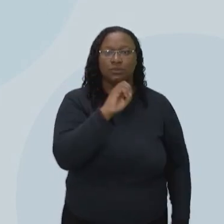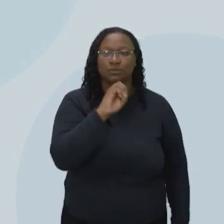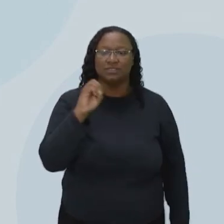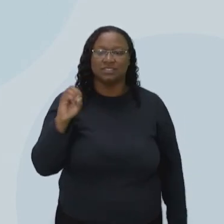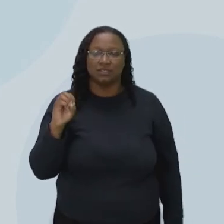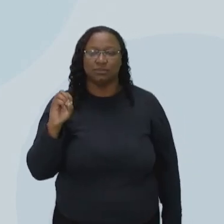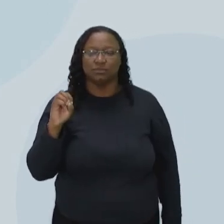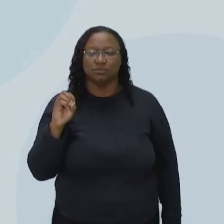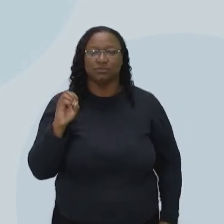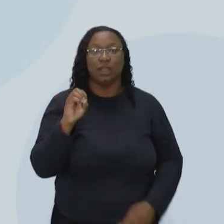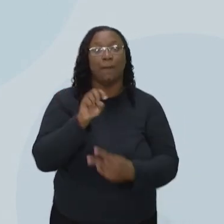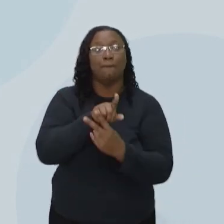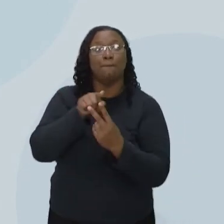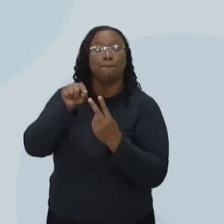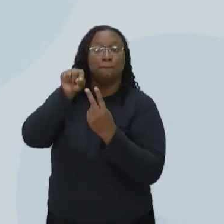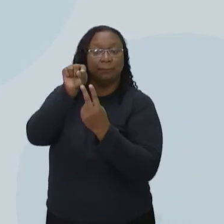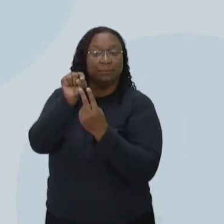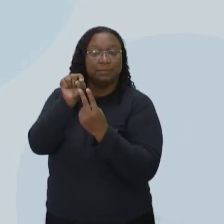400 π